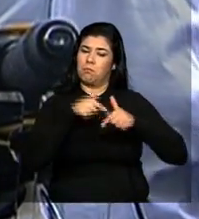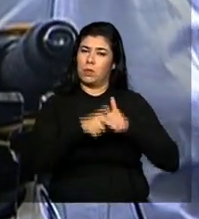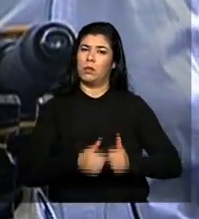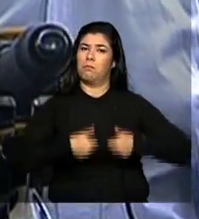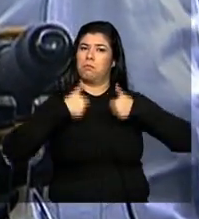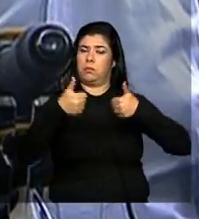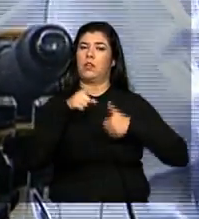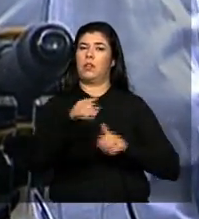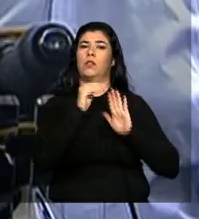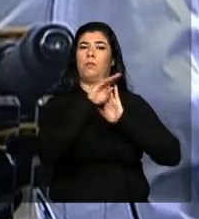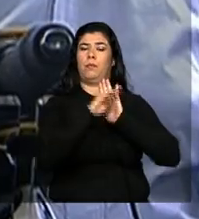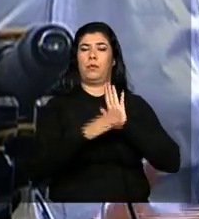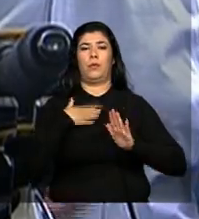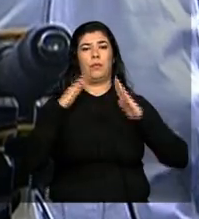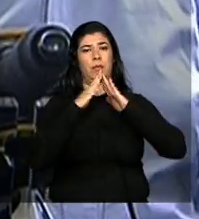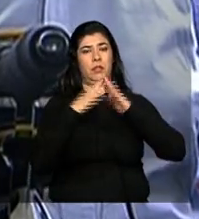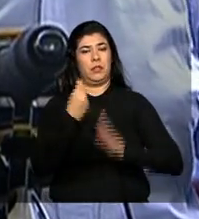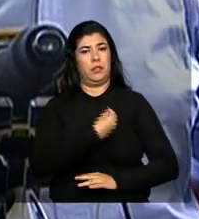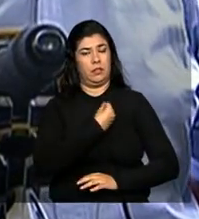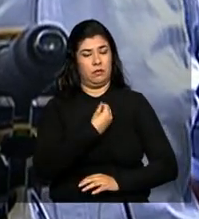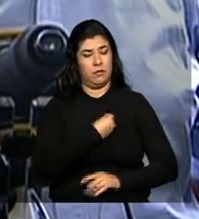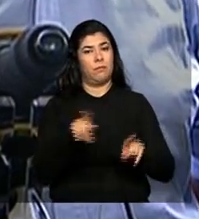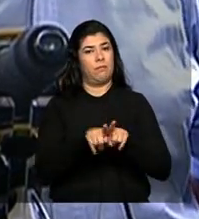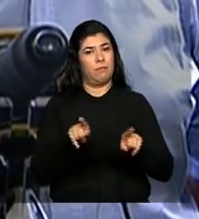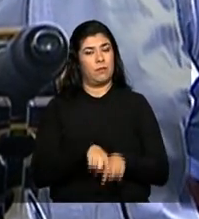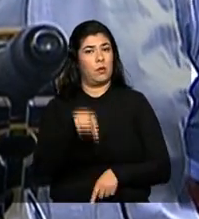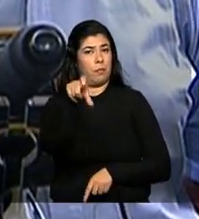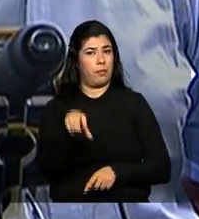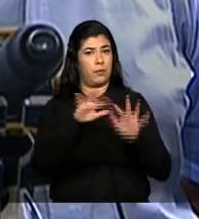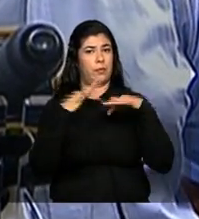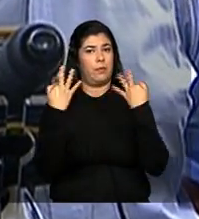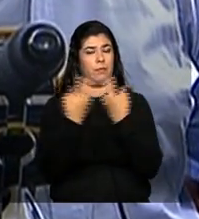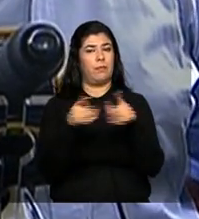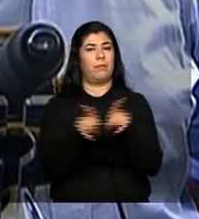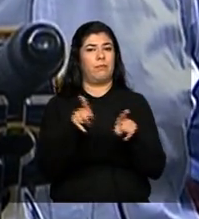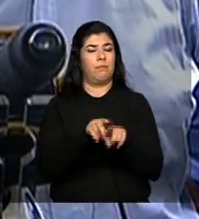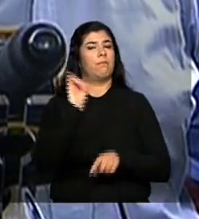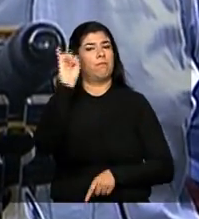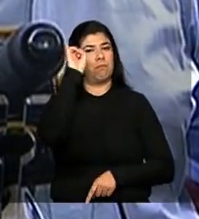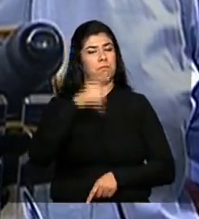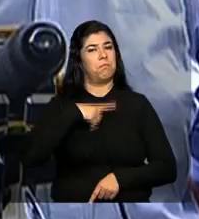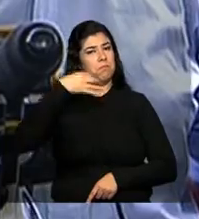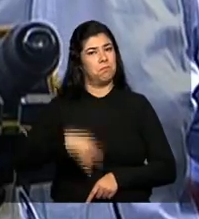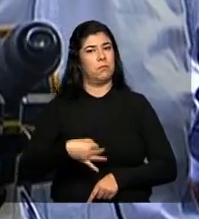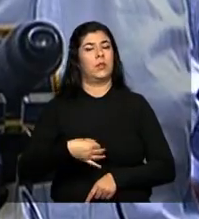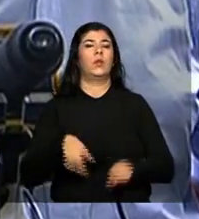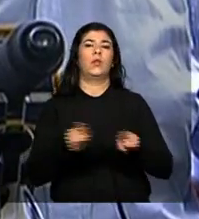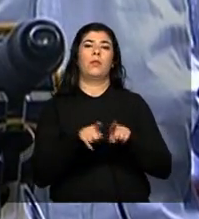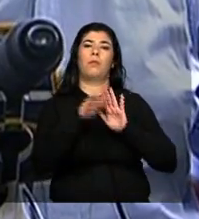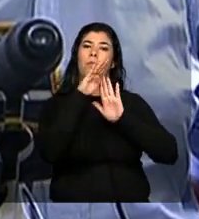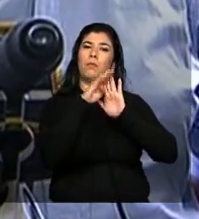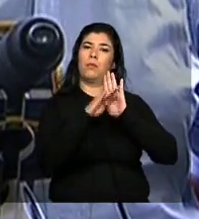Minha Vida é um programa exitoso, acho que o Bolsa Família é um programa exitoso, o Mais Médicos foi